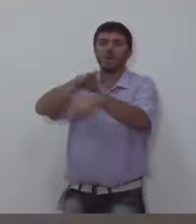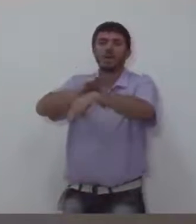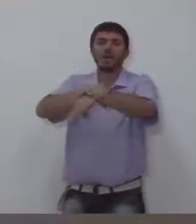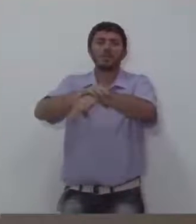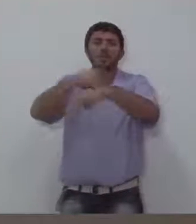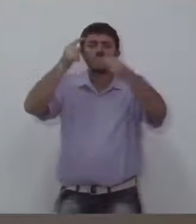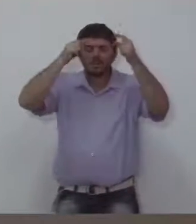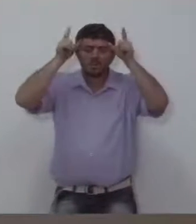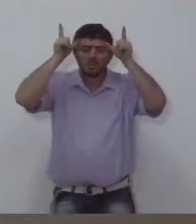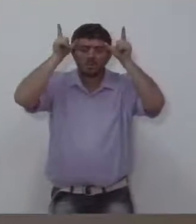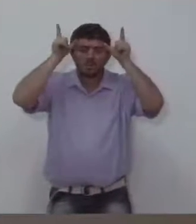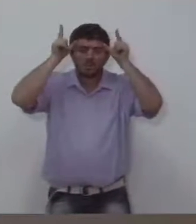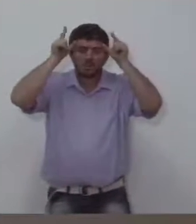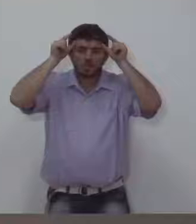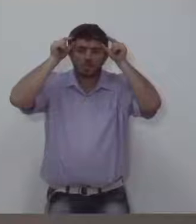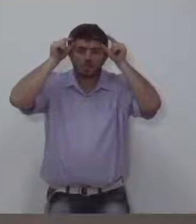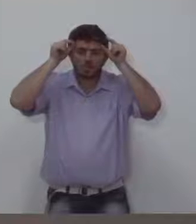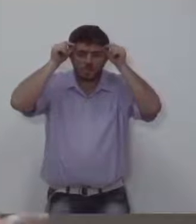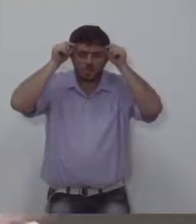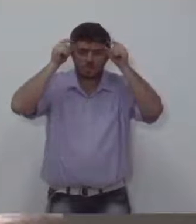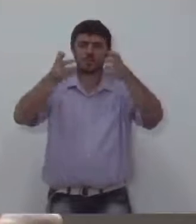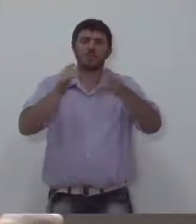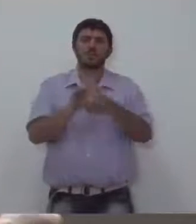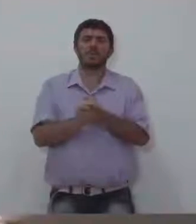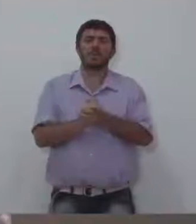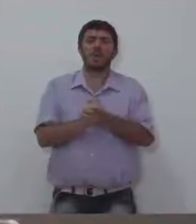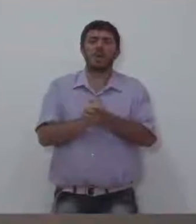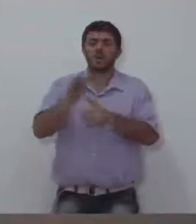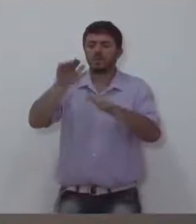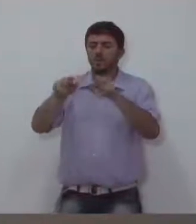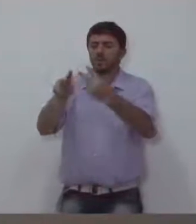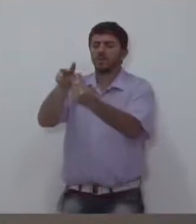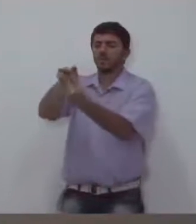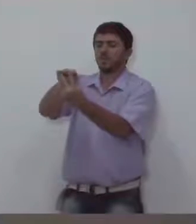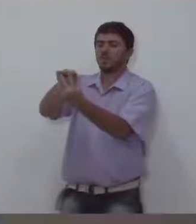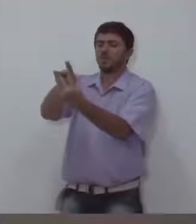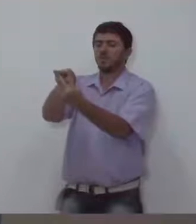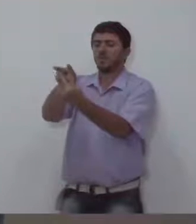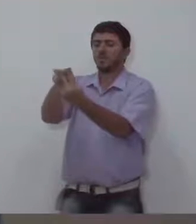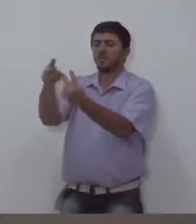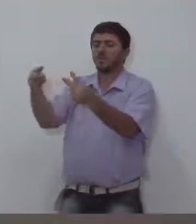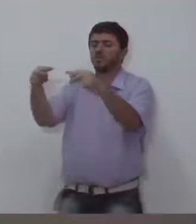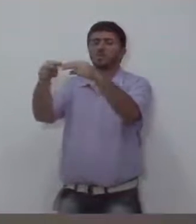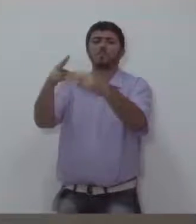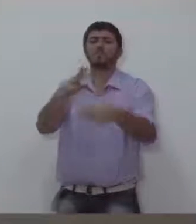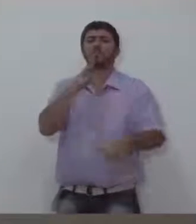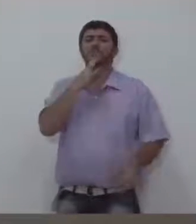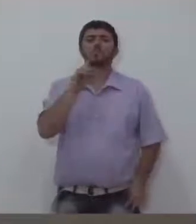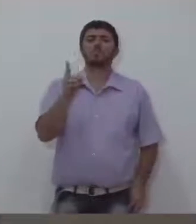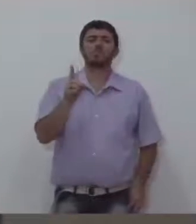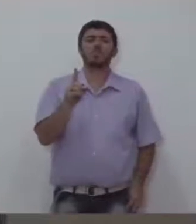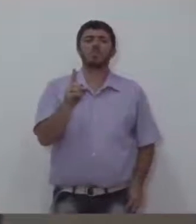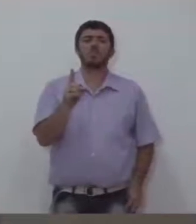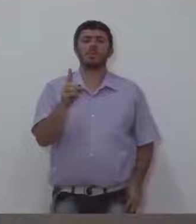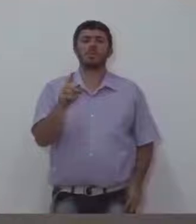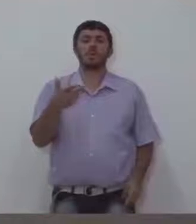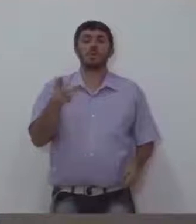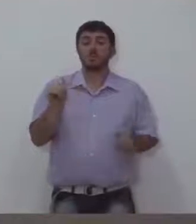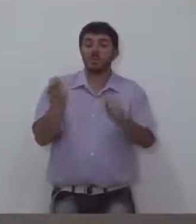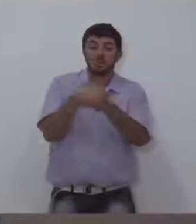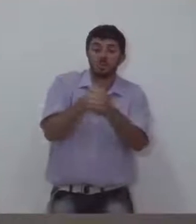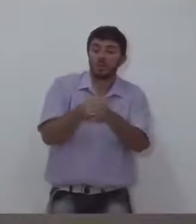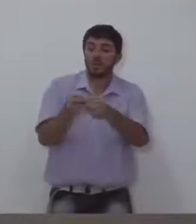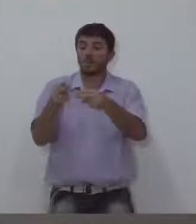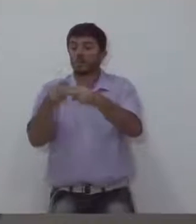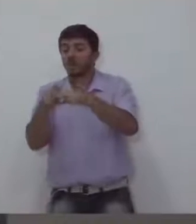Então, existem dias da semana que os dois não se conhecem. Não é? Então, tem que esconder as facas, tem que esconder as